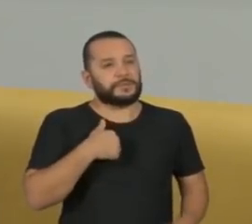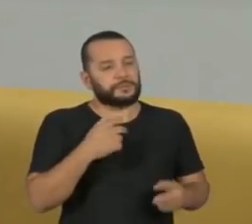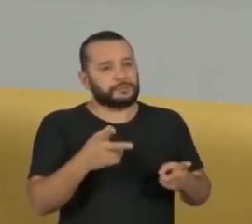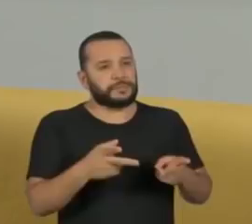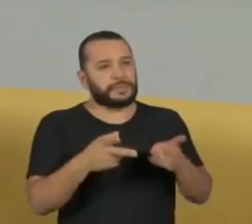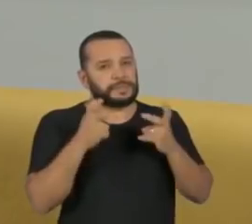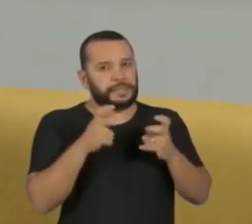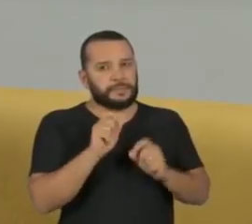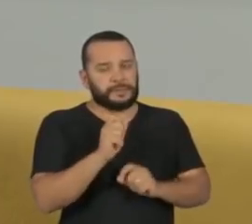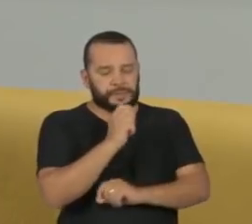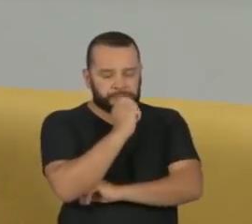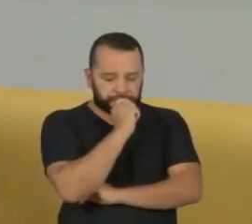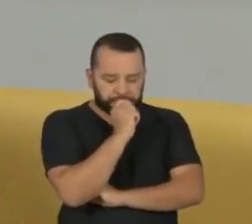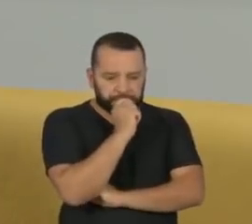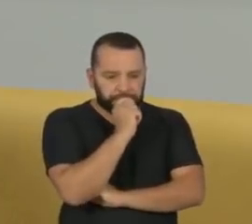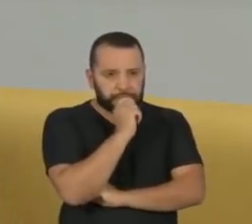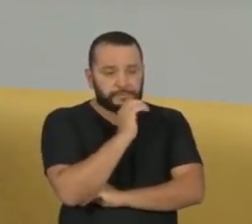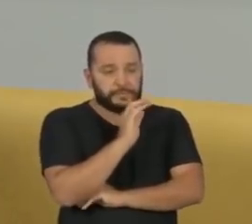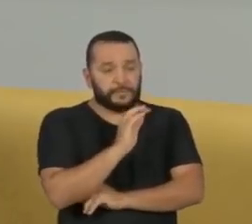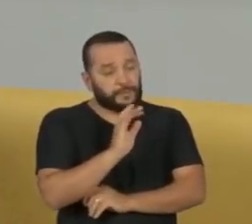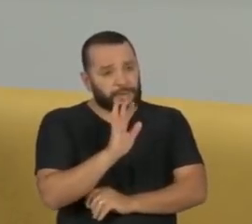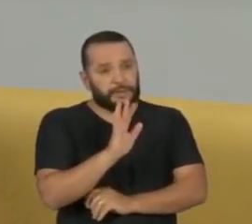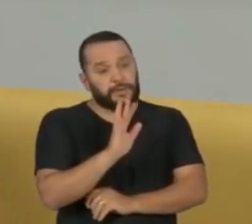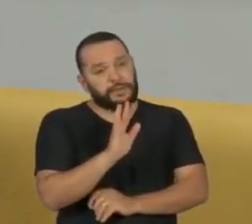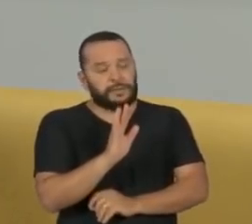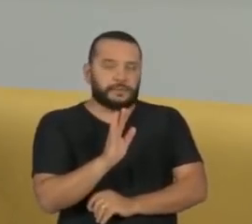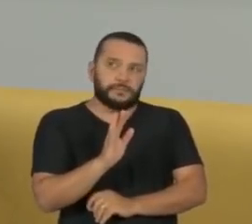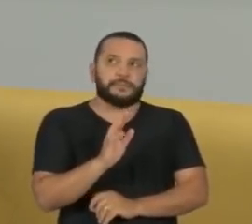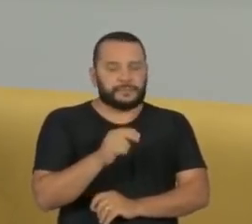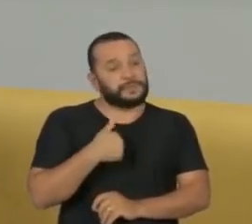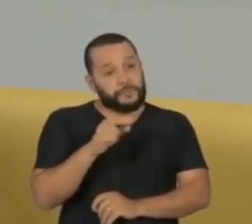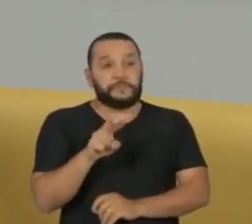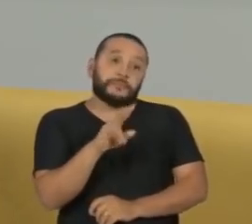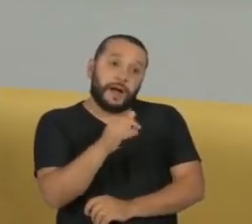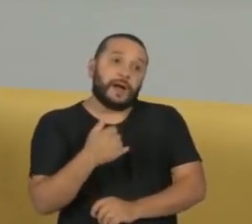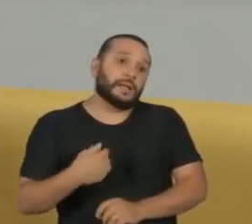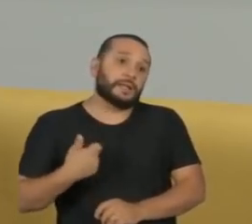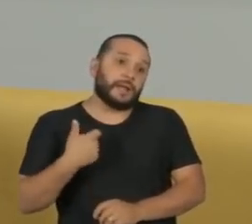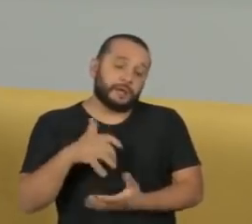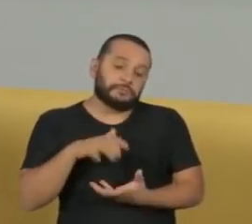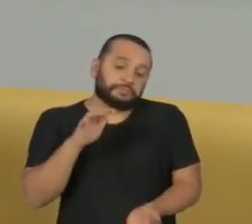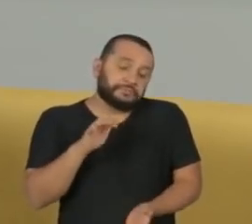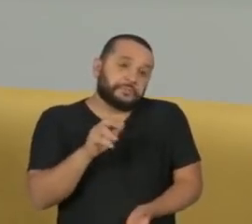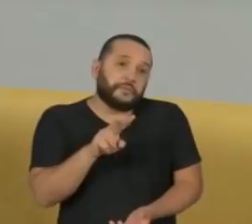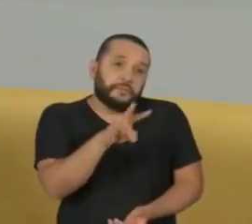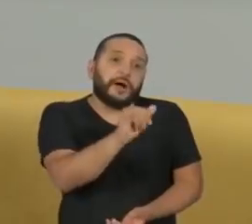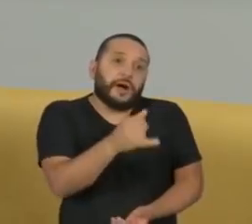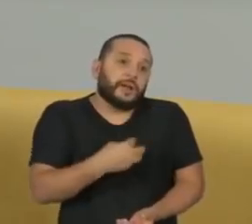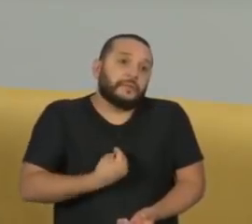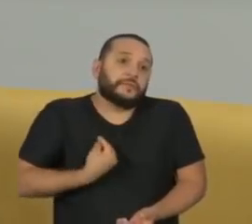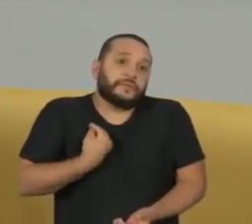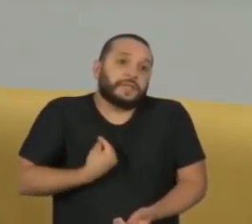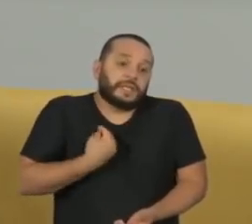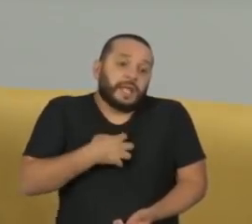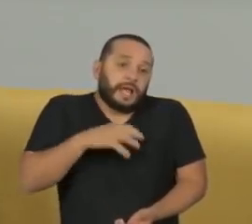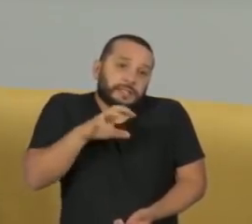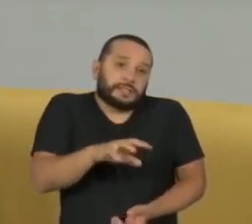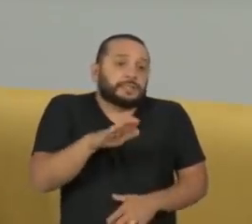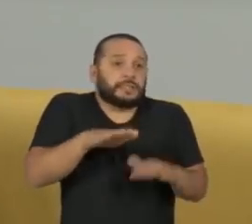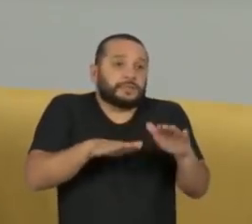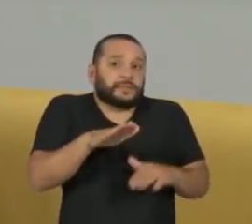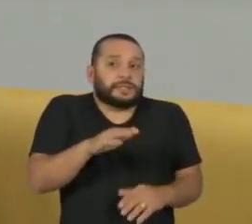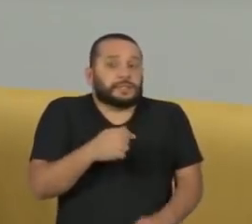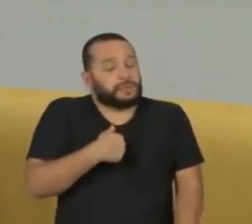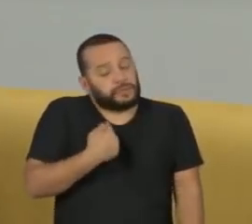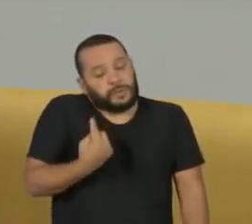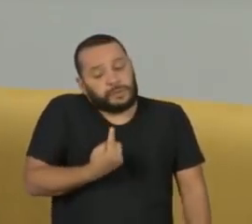é uma condição da vida você chegar a essa situação de estar sozinho, estar sozinha, mas